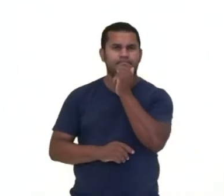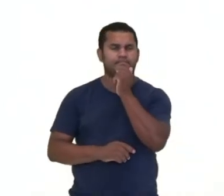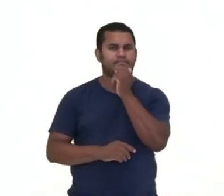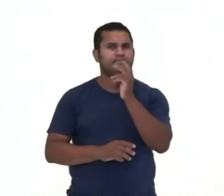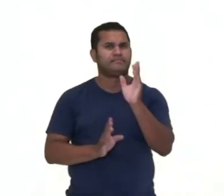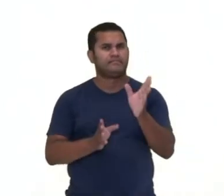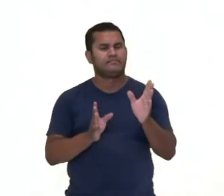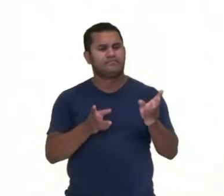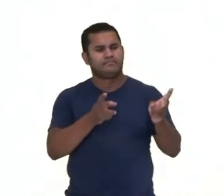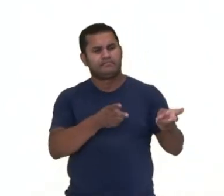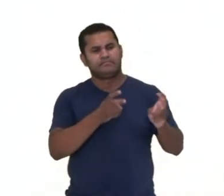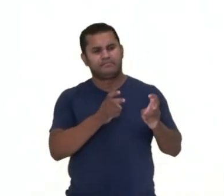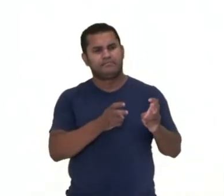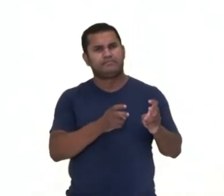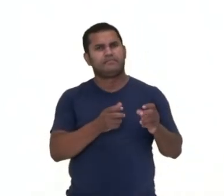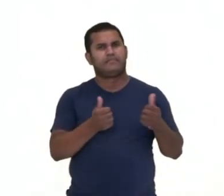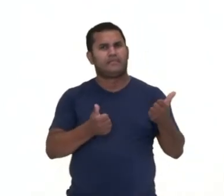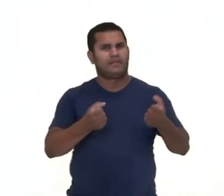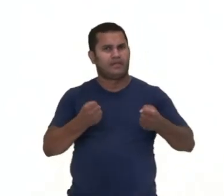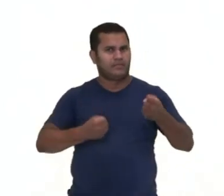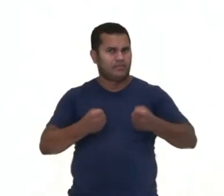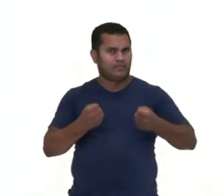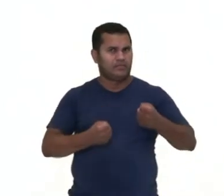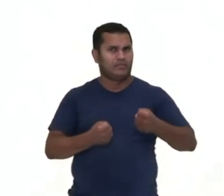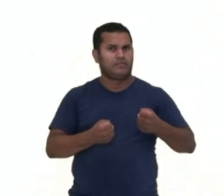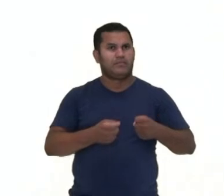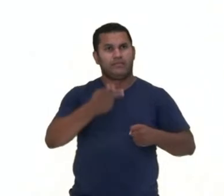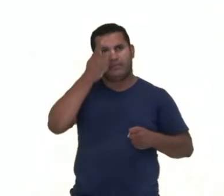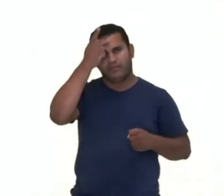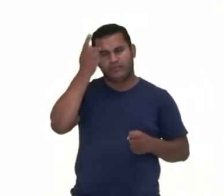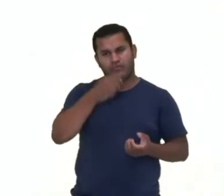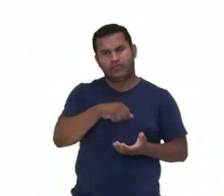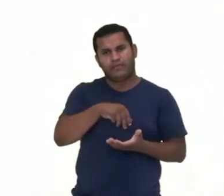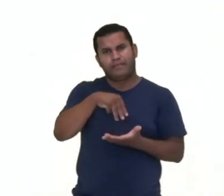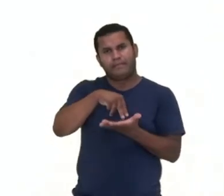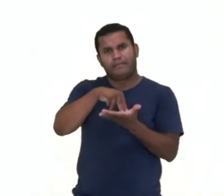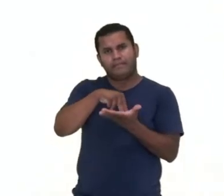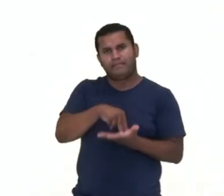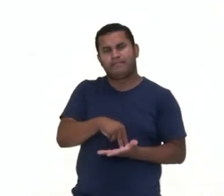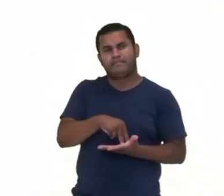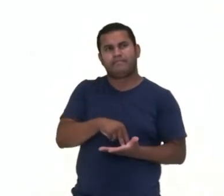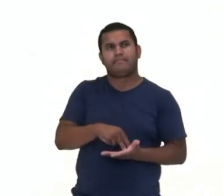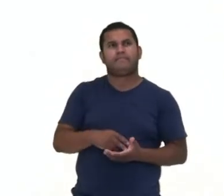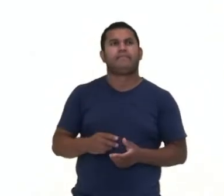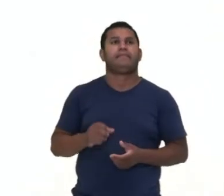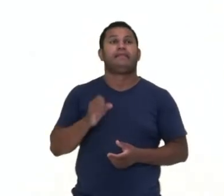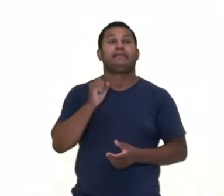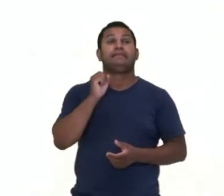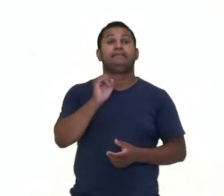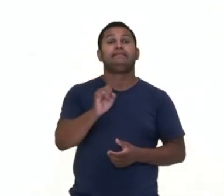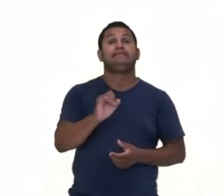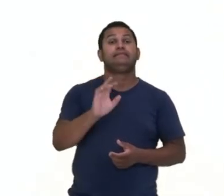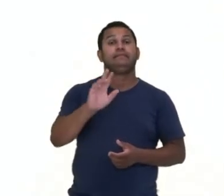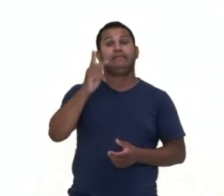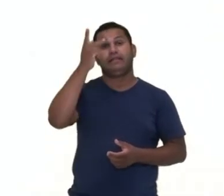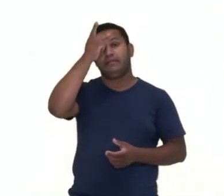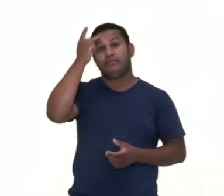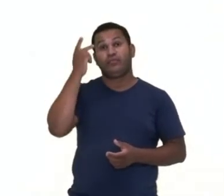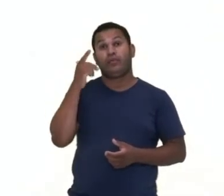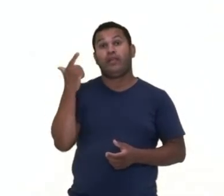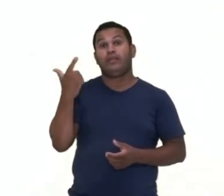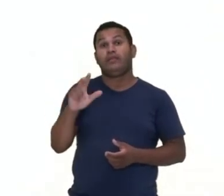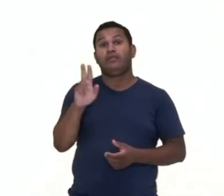observe a situação. Em contraste, um ocupante que não usa tais dispositivos restringentes continua movendo-se